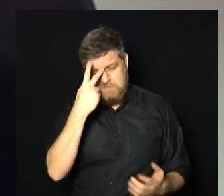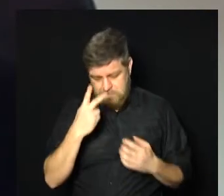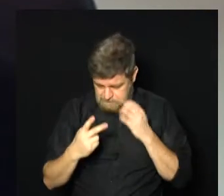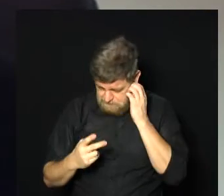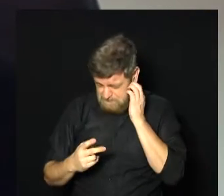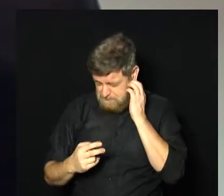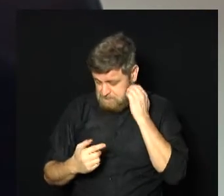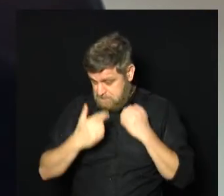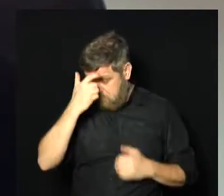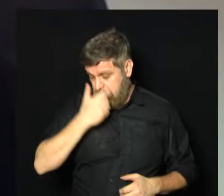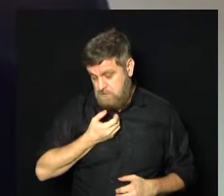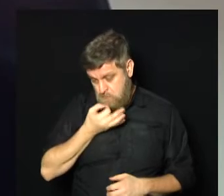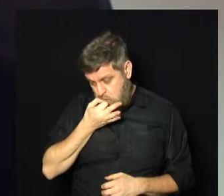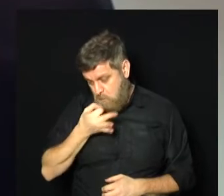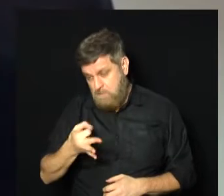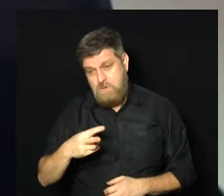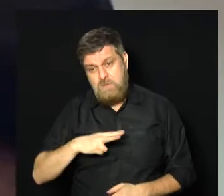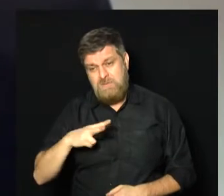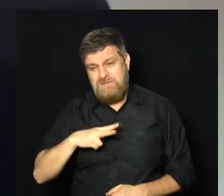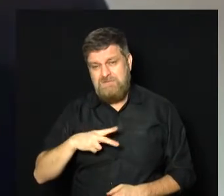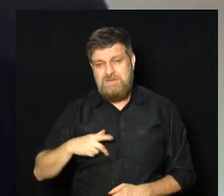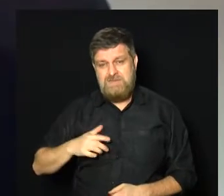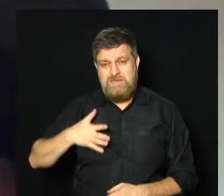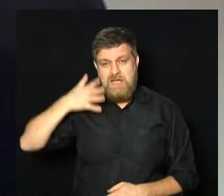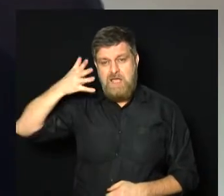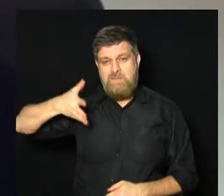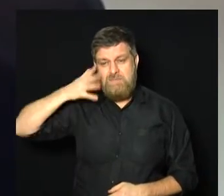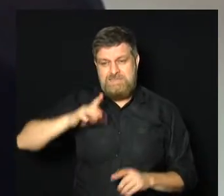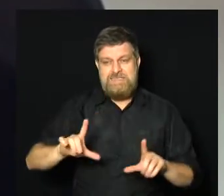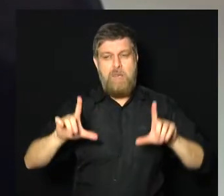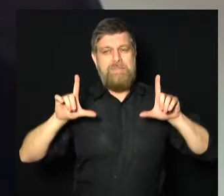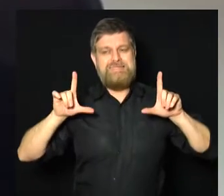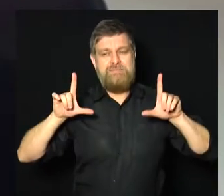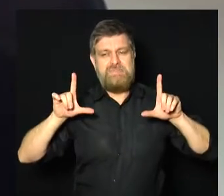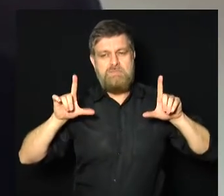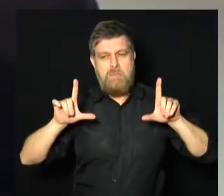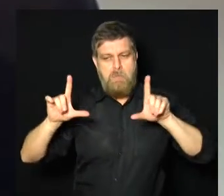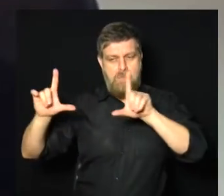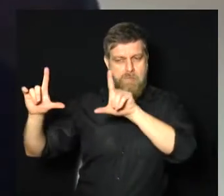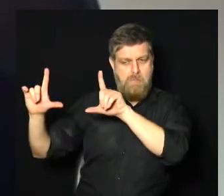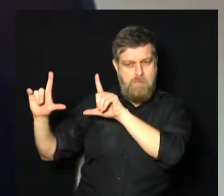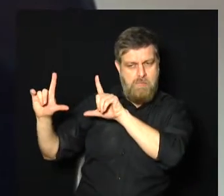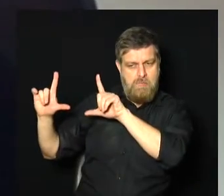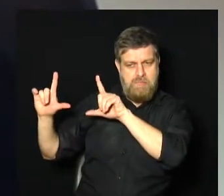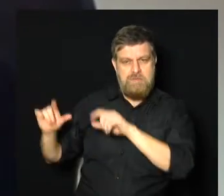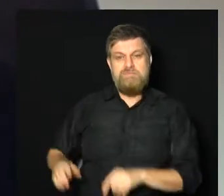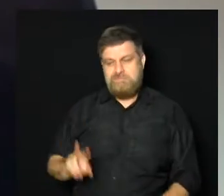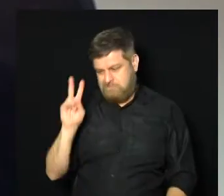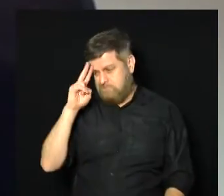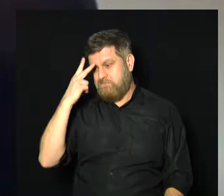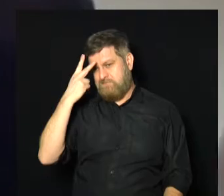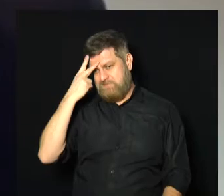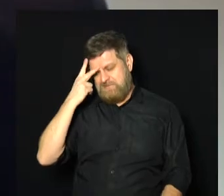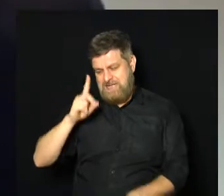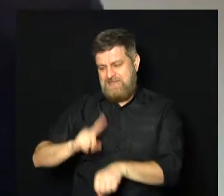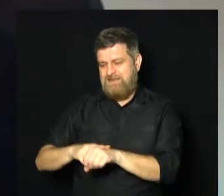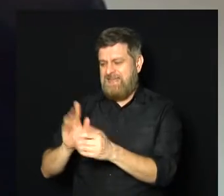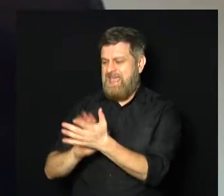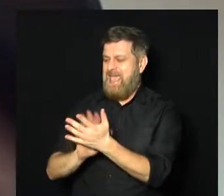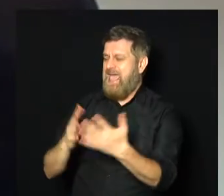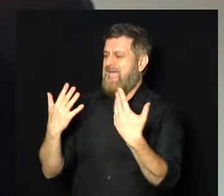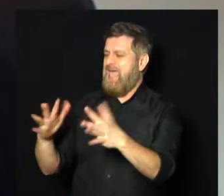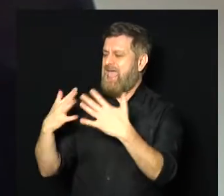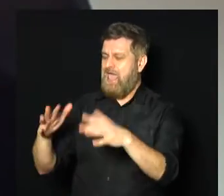vejo que existe um discurso de conveniência, né? Quando interessa, vocês são reconhecidas. Quando não